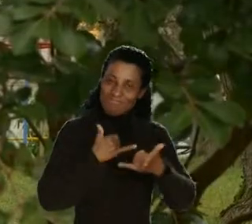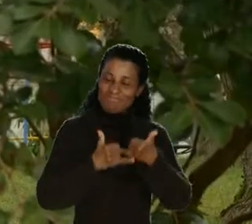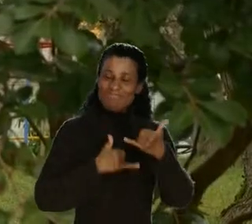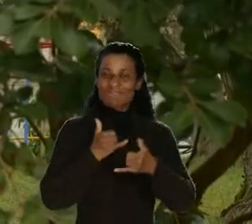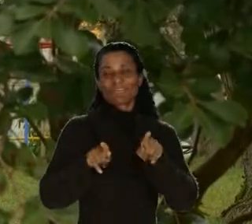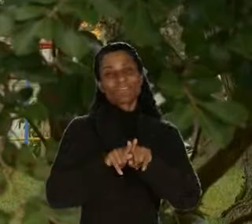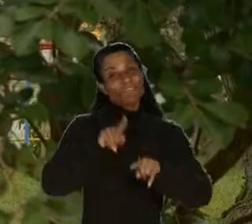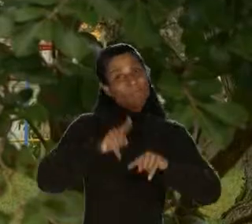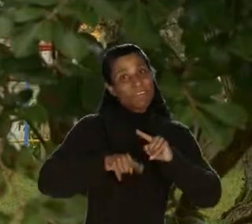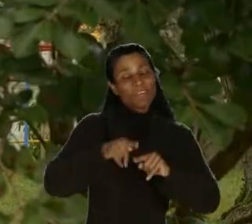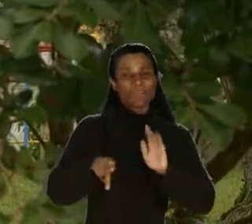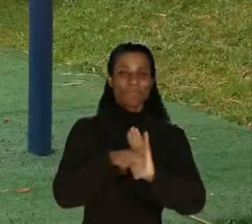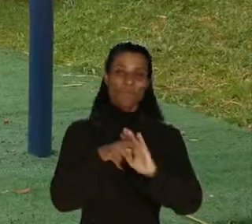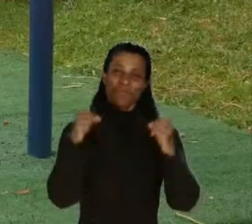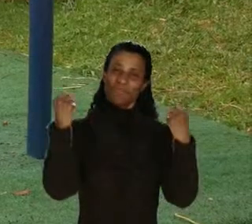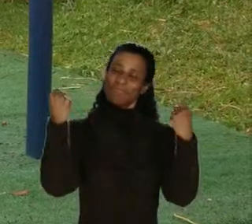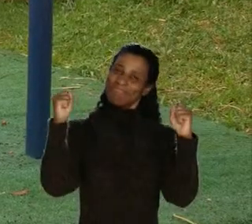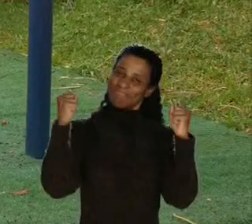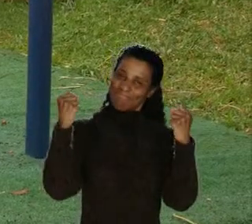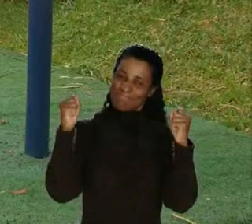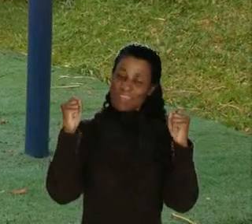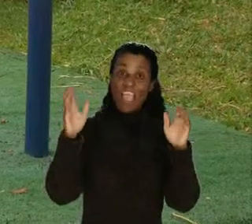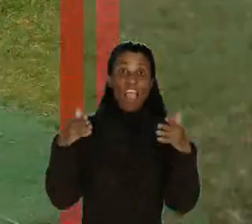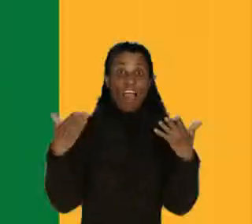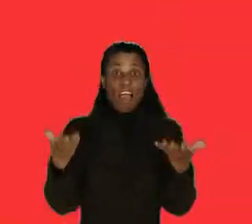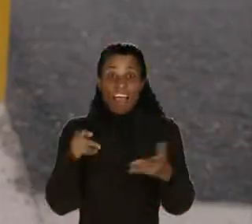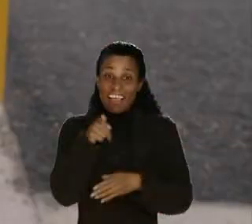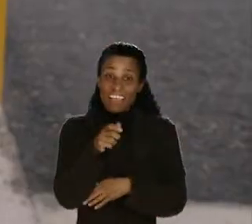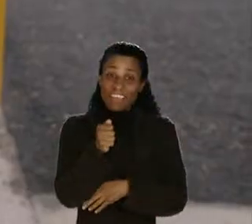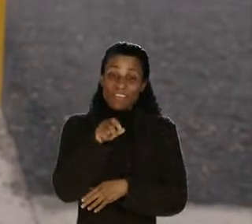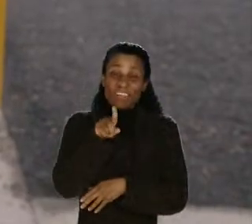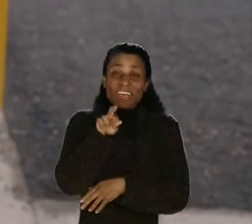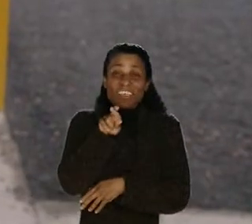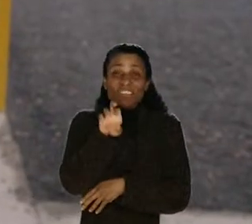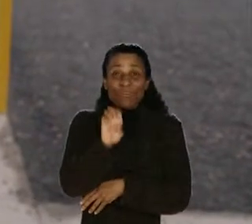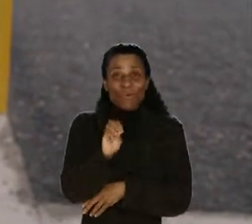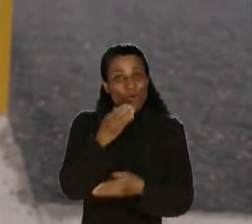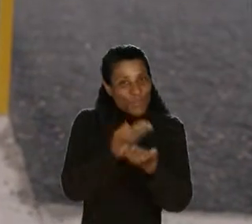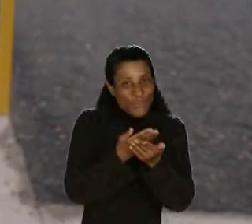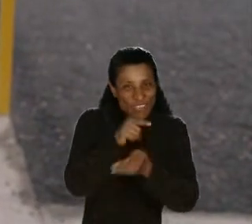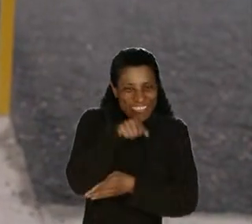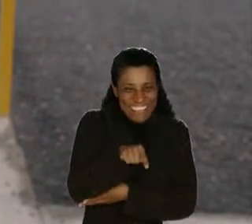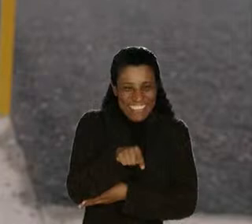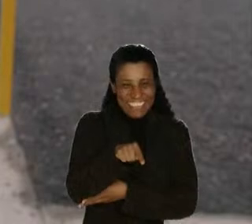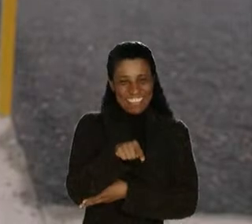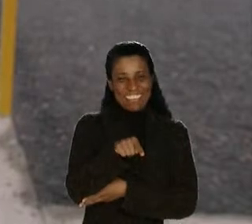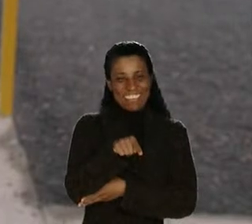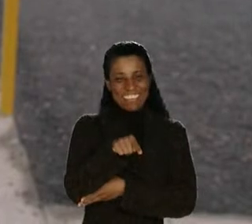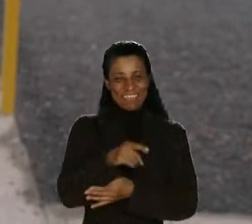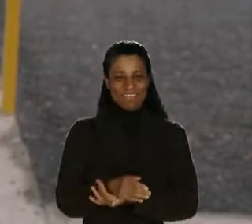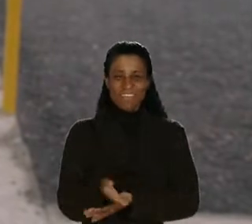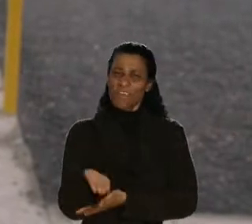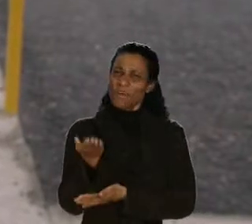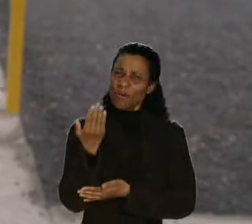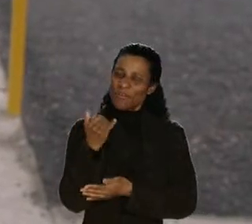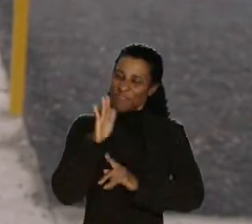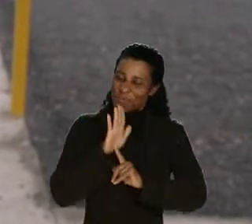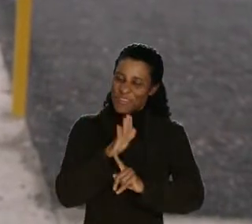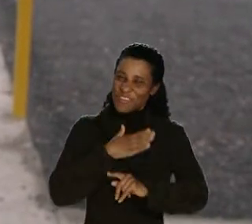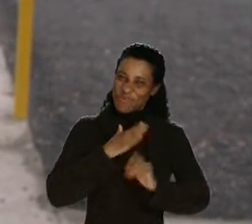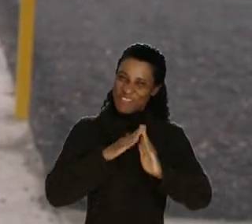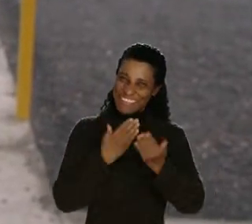fora, brinquedos e equipamentos de ginástica. Ah, esse é o Andrew, que estuda aqui.